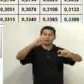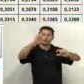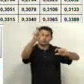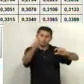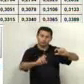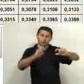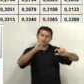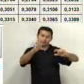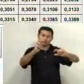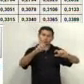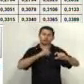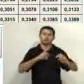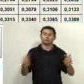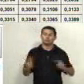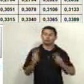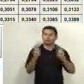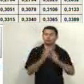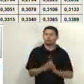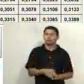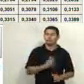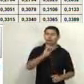coluna e eu tenho o valor de